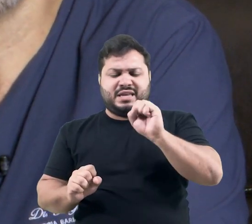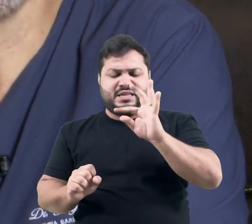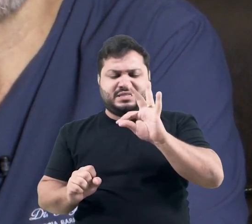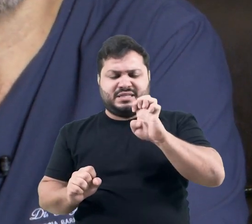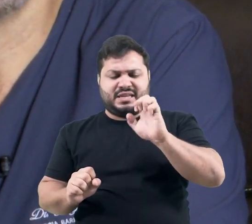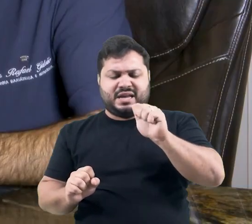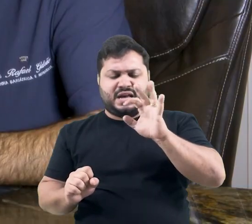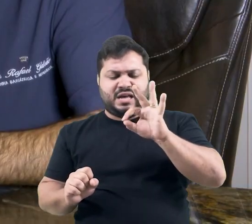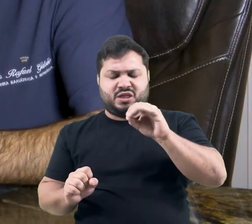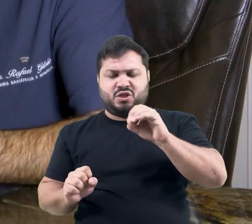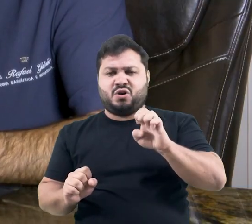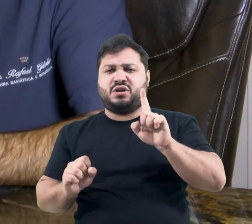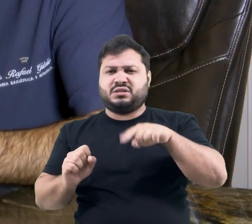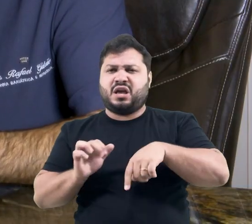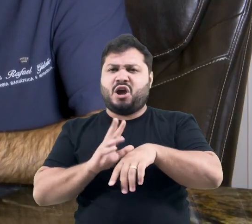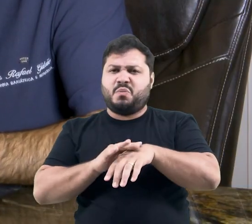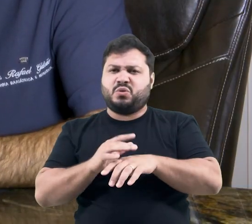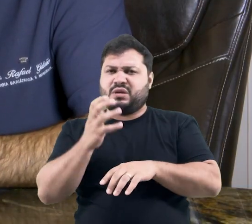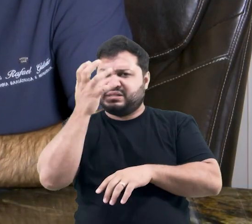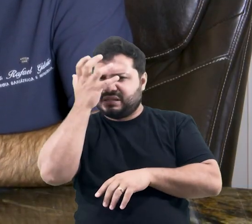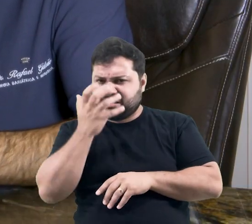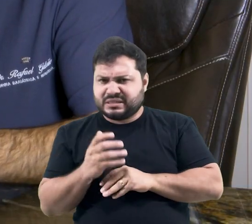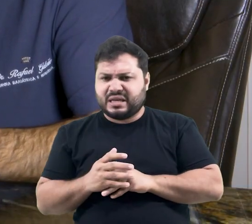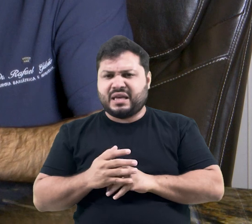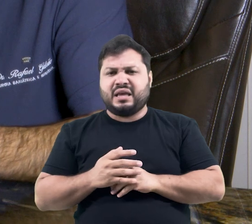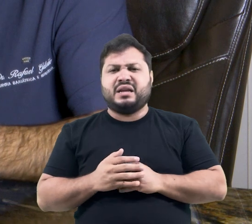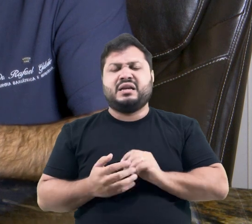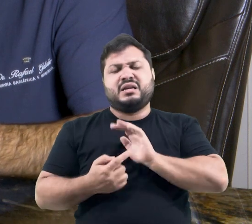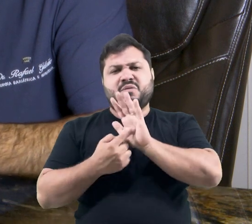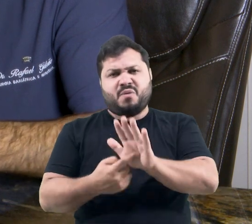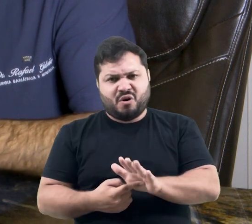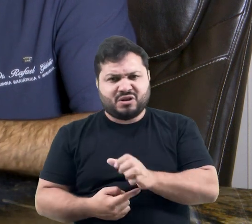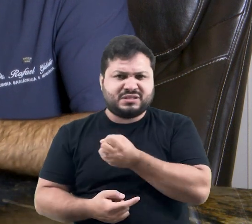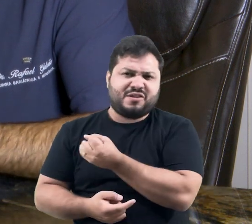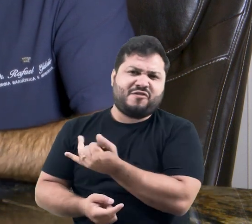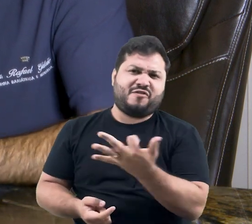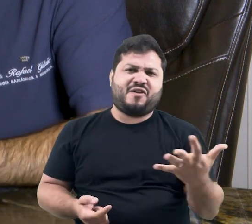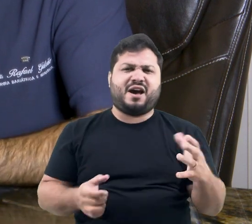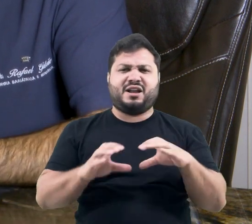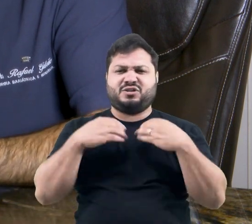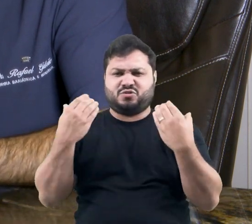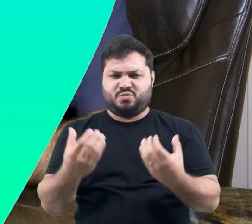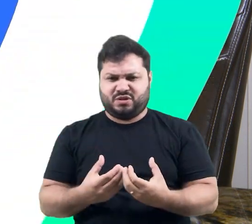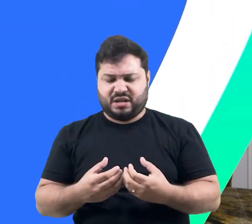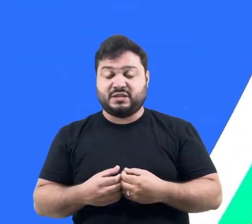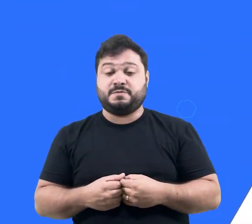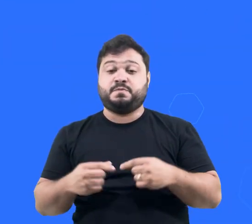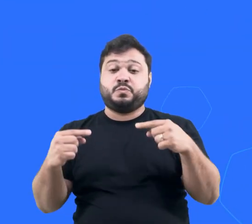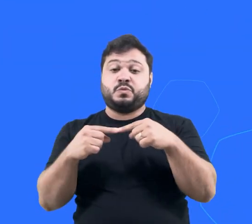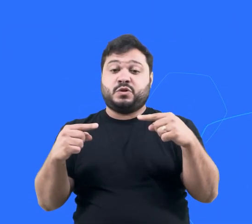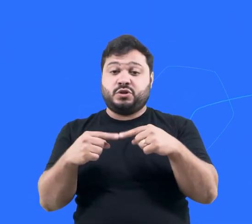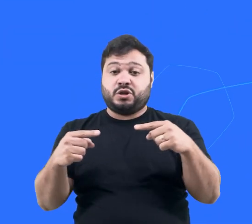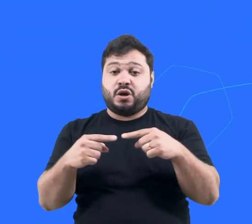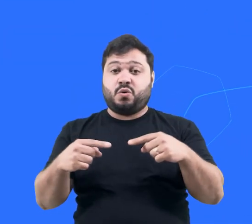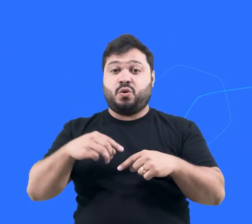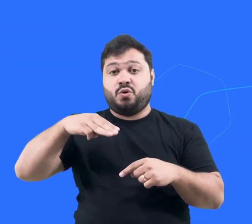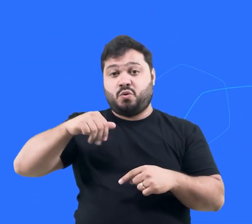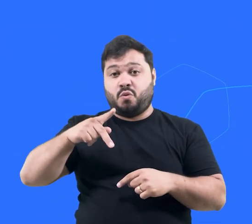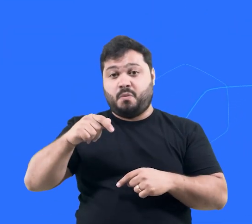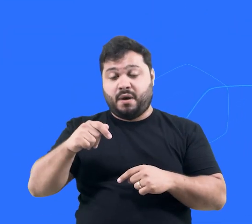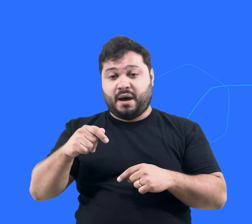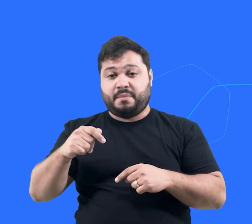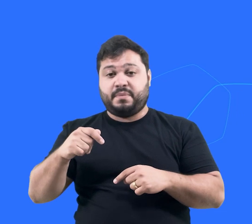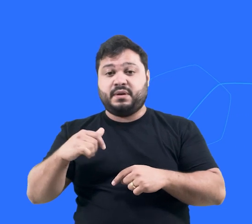esteatose hepática. Então é uma doença muito séria que traz consigo várias comorbidades. De acordo com o mapa